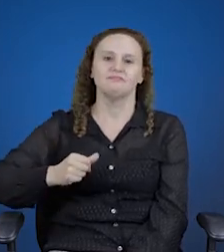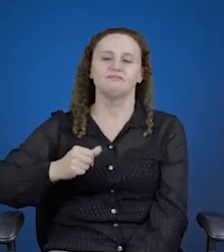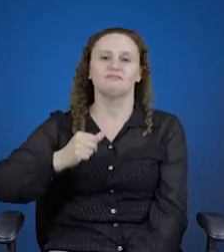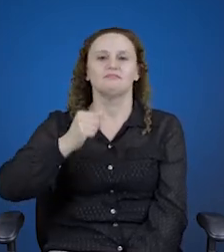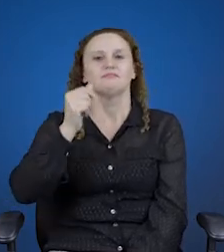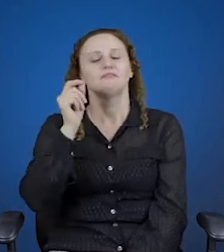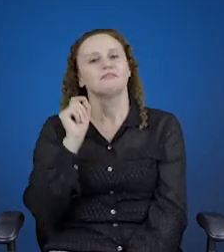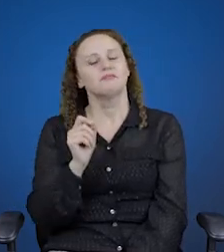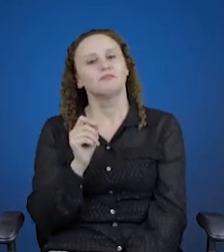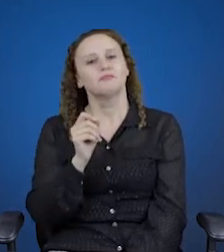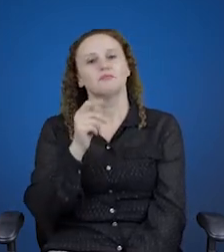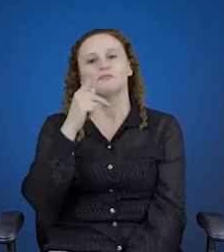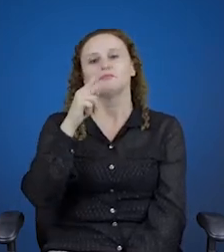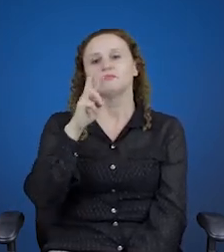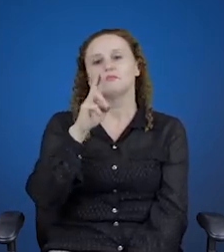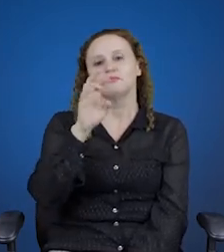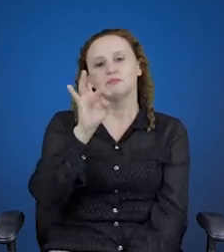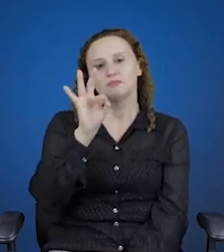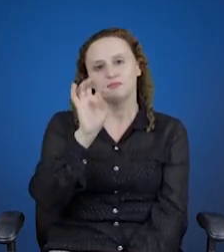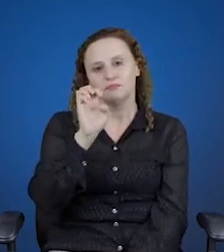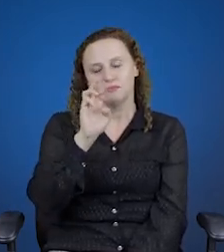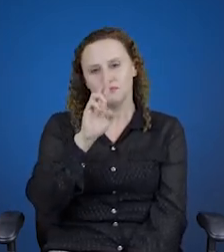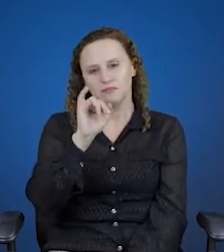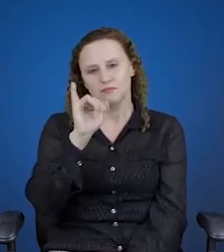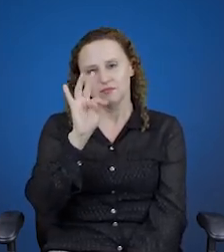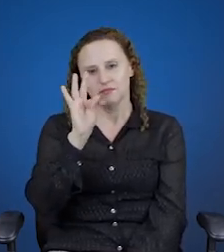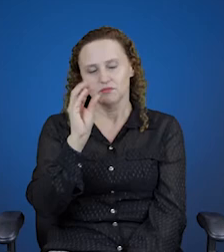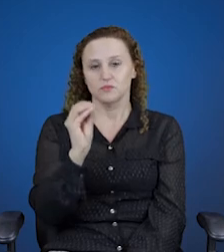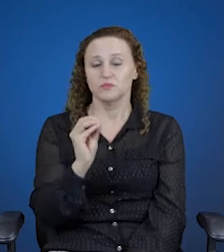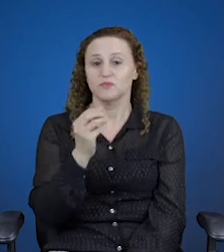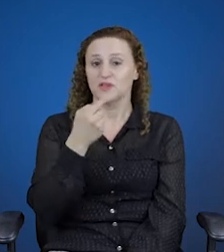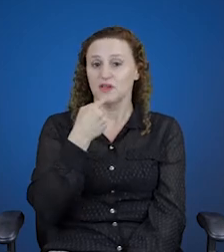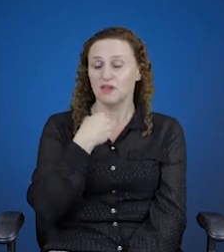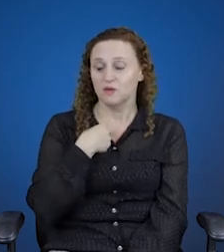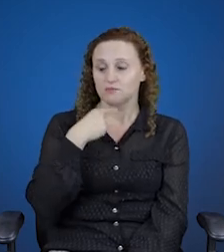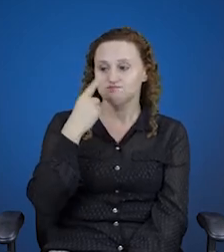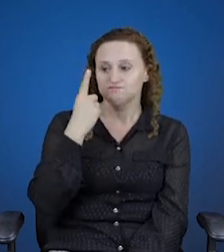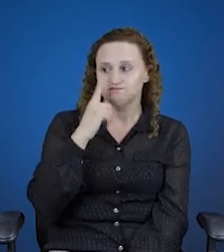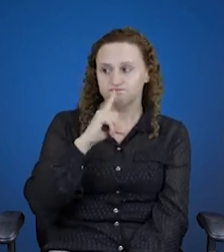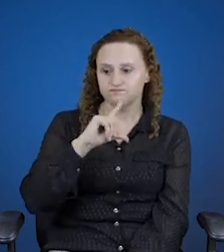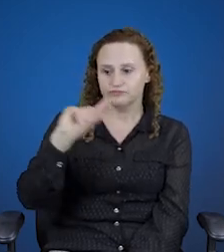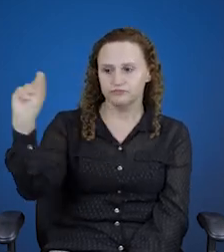e no pretérito perfeito eu fui